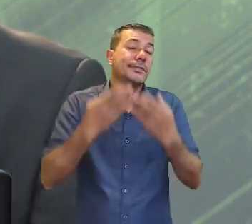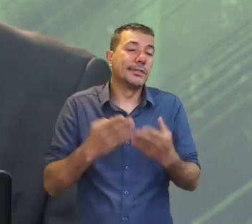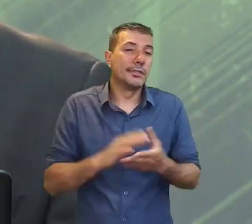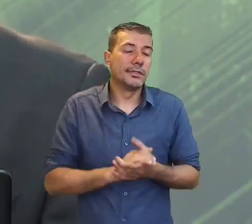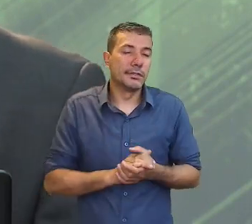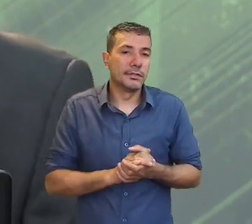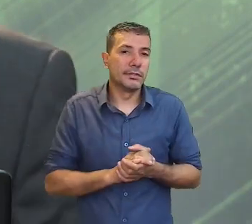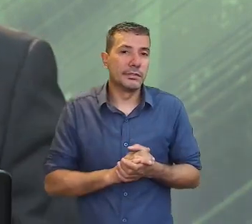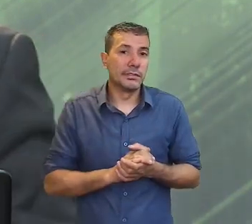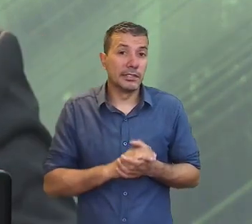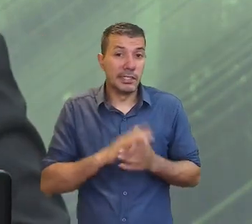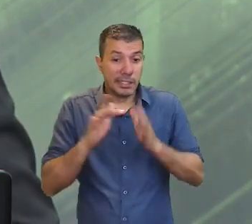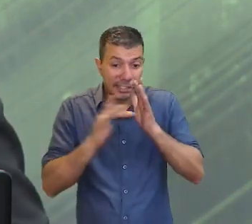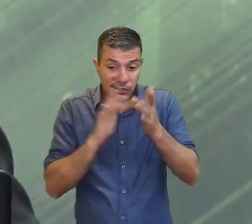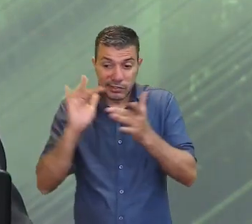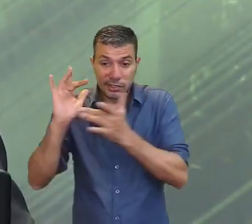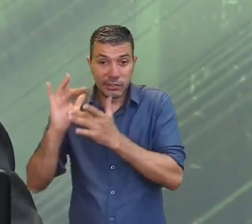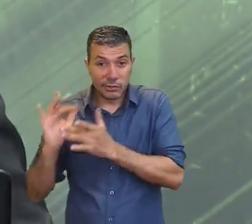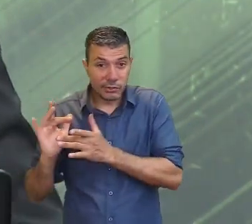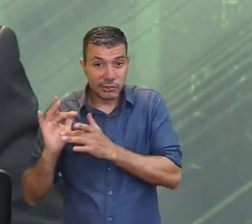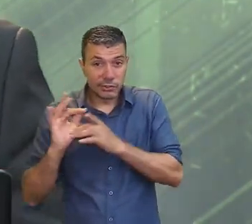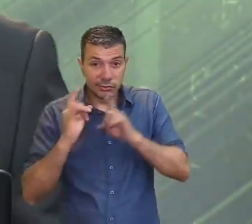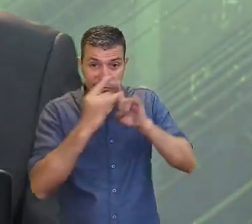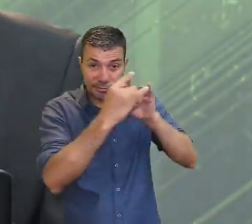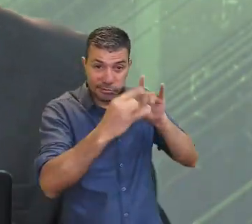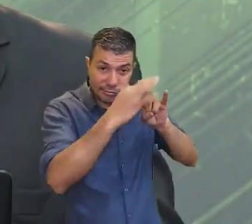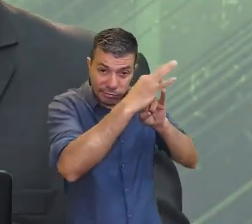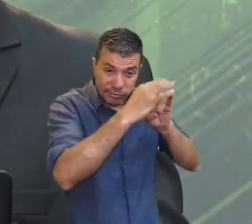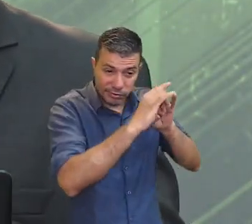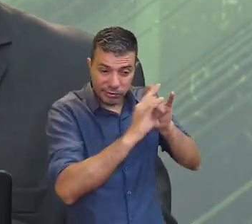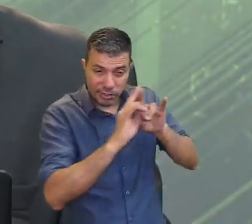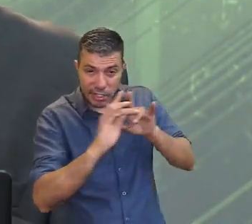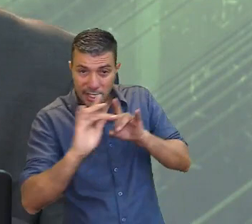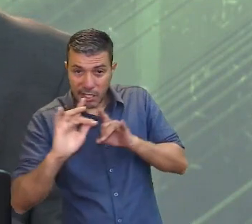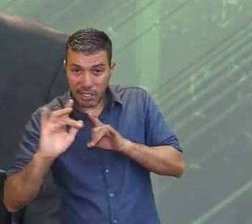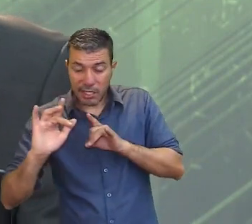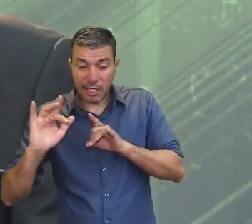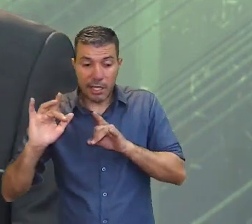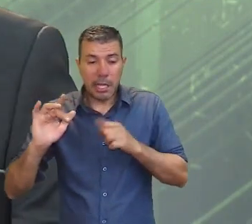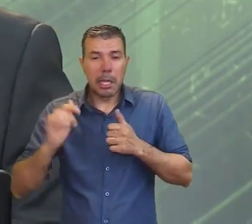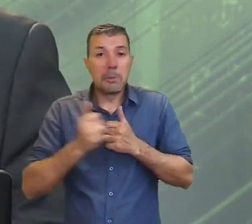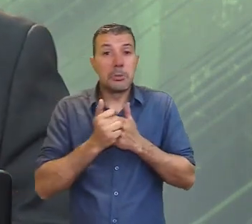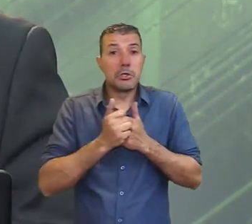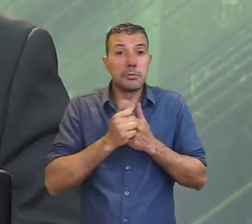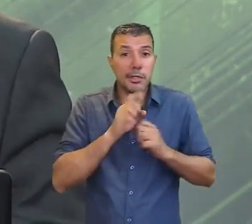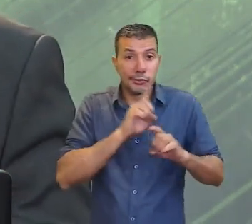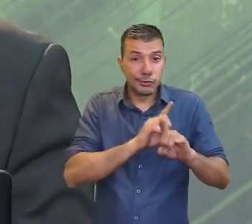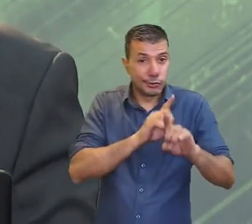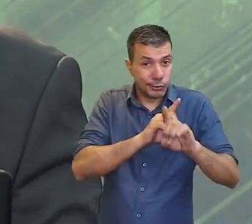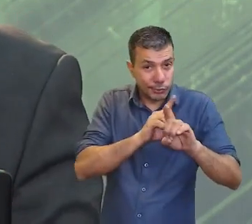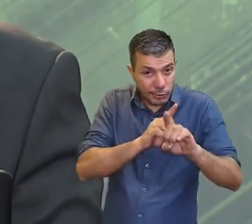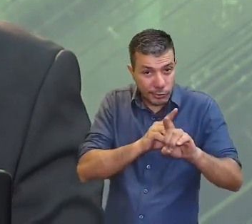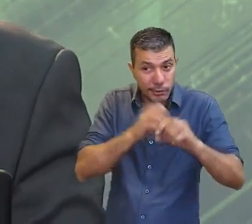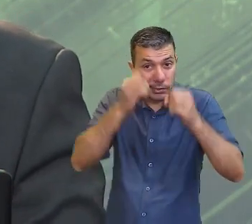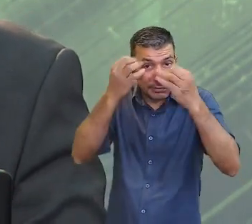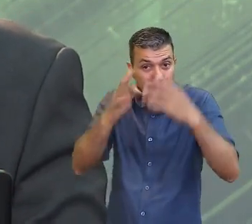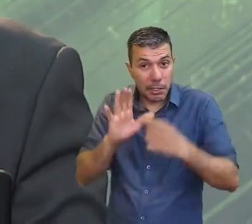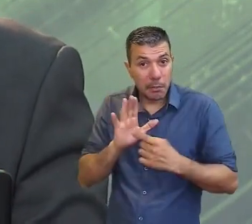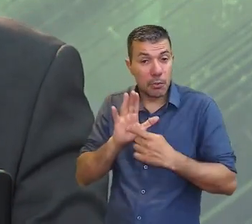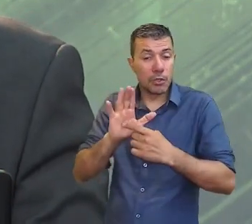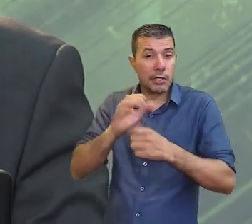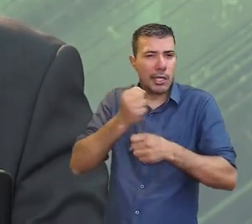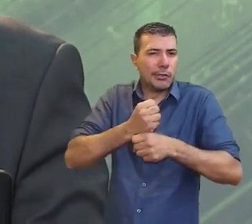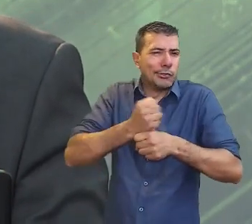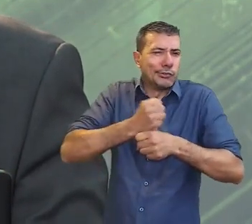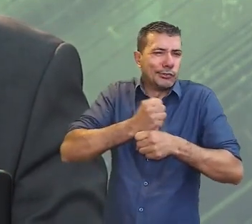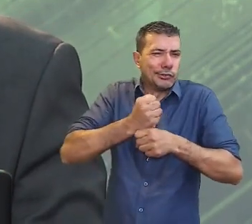ó: tendo Jesus saído do templo, iam se retirando, quando se aproximaram dele os seus discípulos para lhe mostrar as